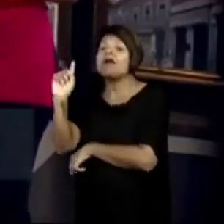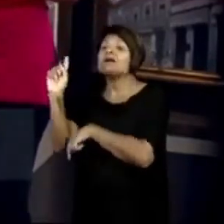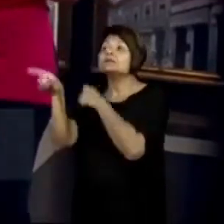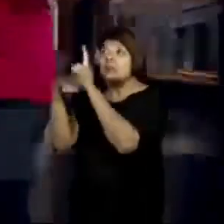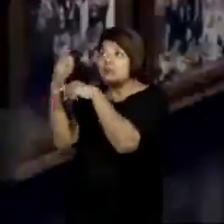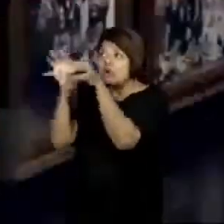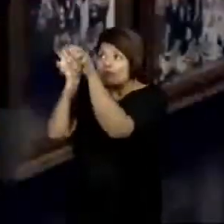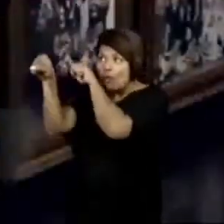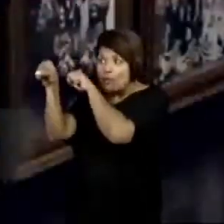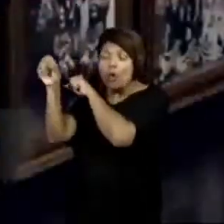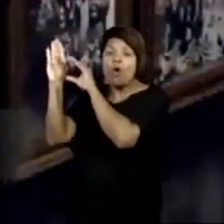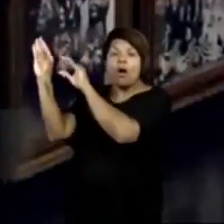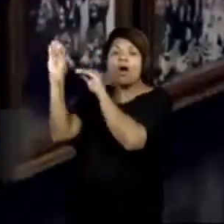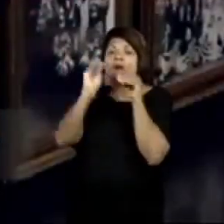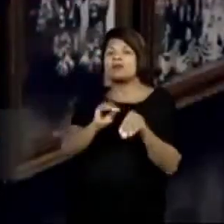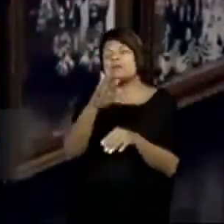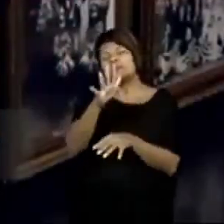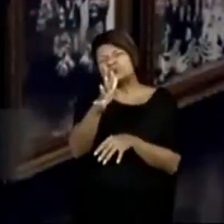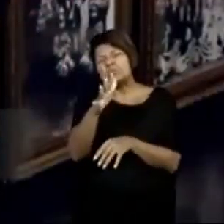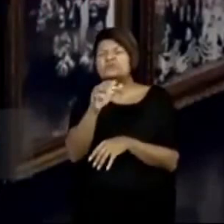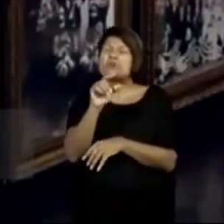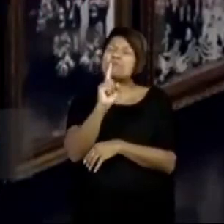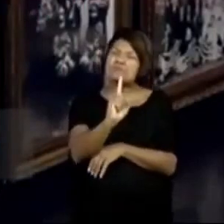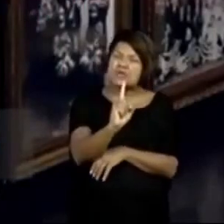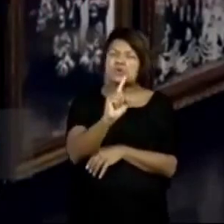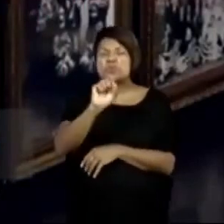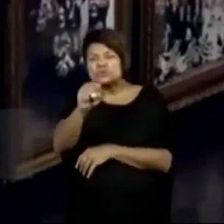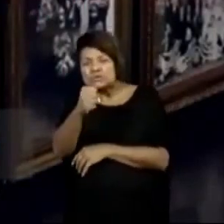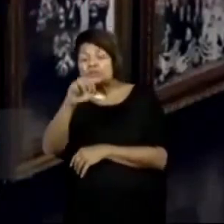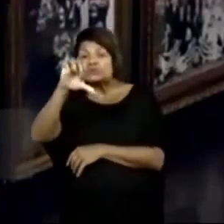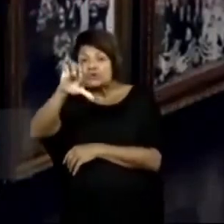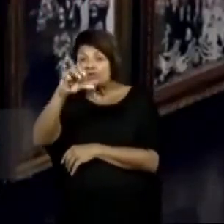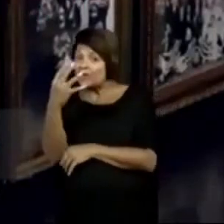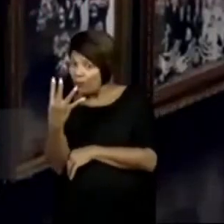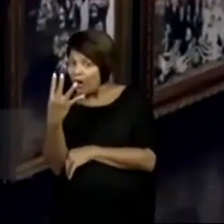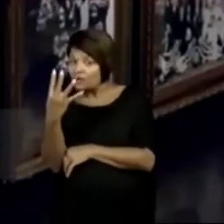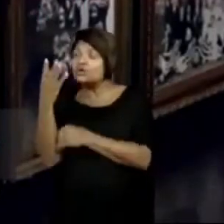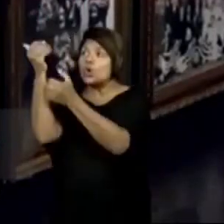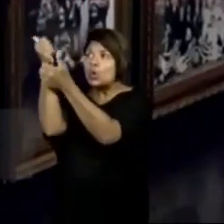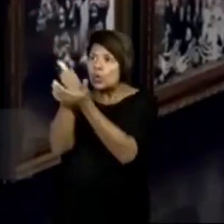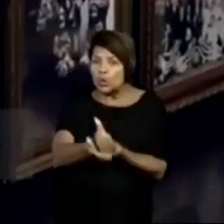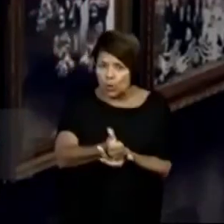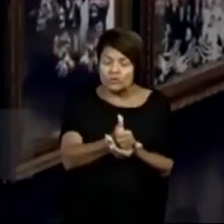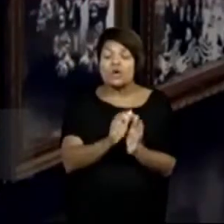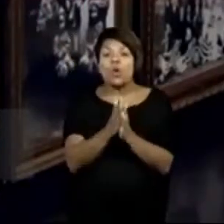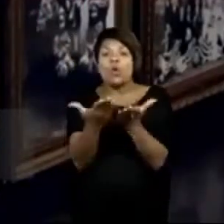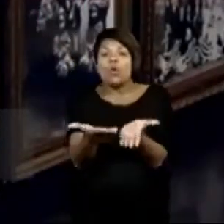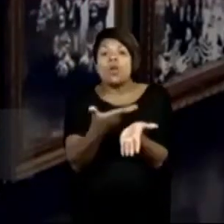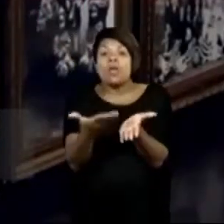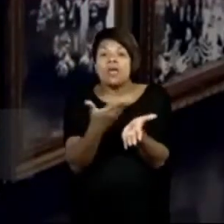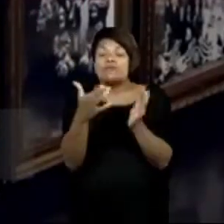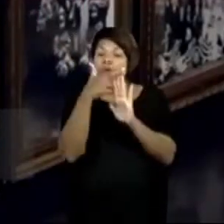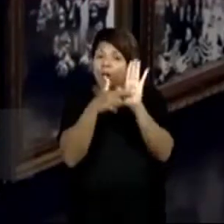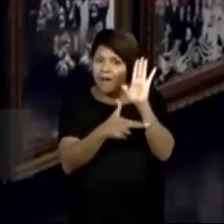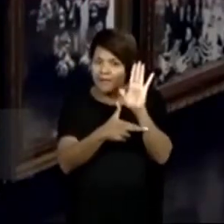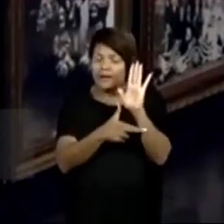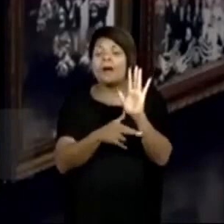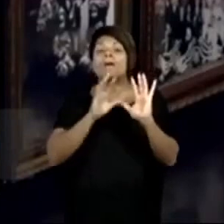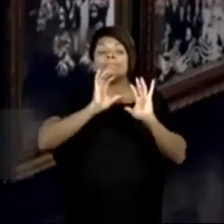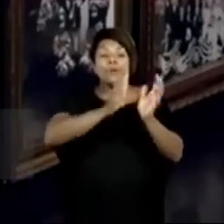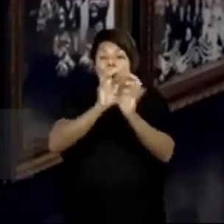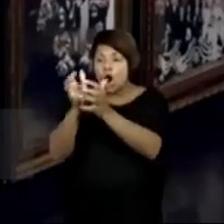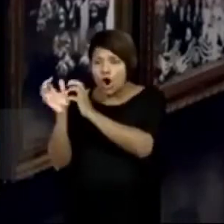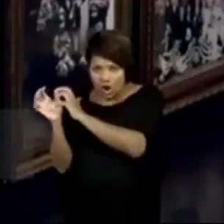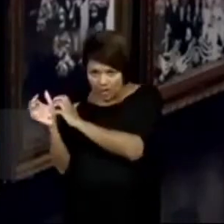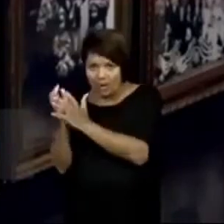esses estudos em torno de 1894, trazendo com ele um livro de regras e algumas bolas,